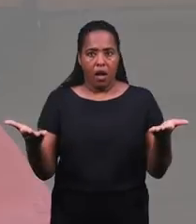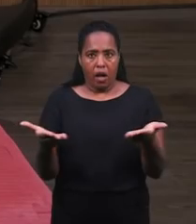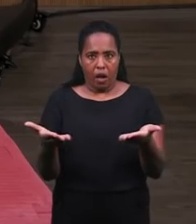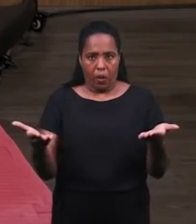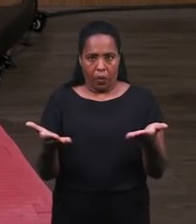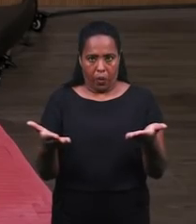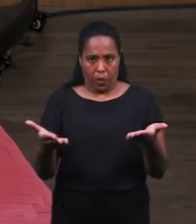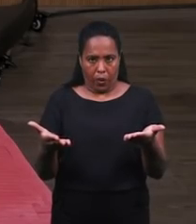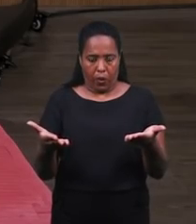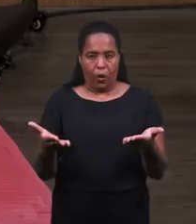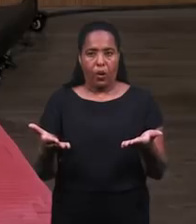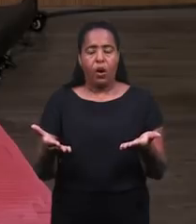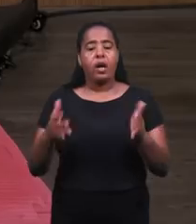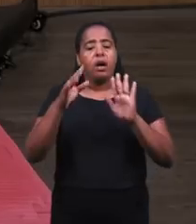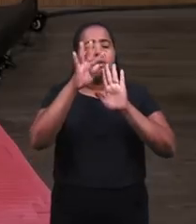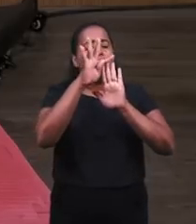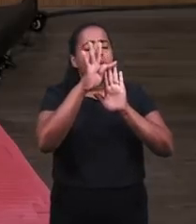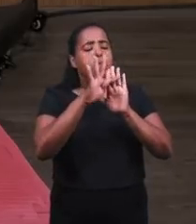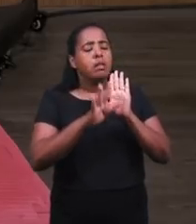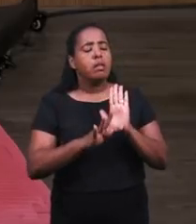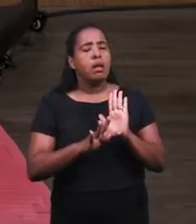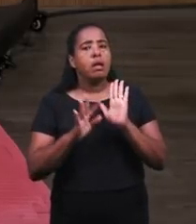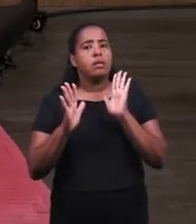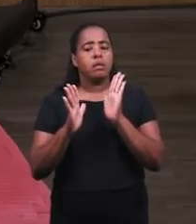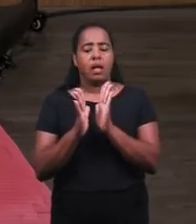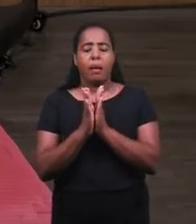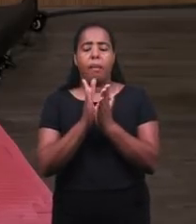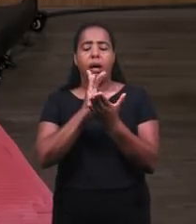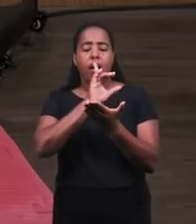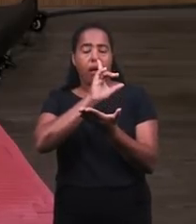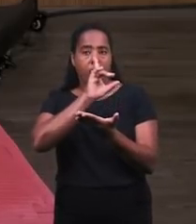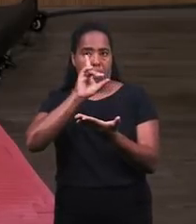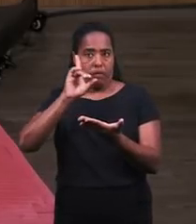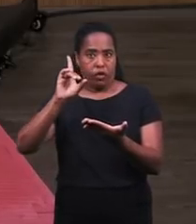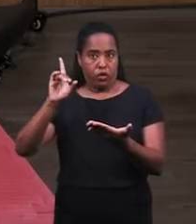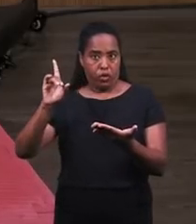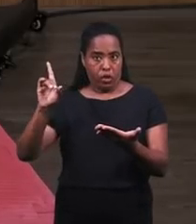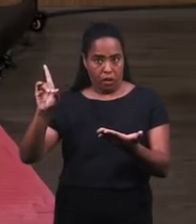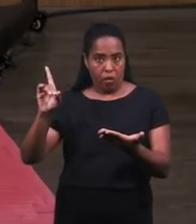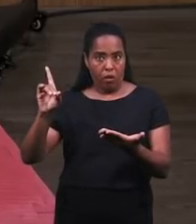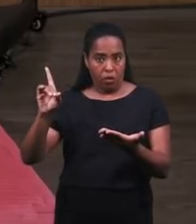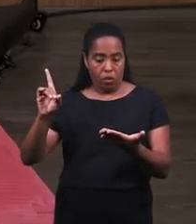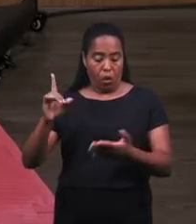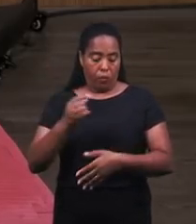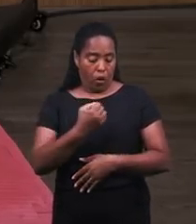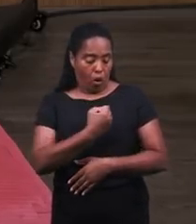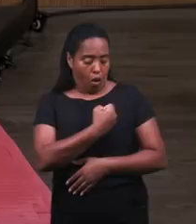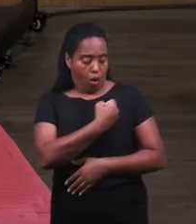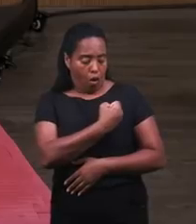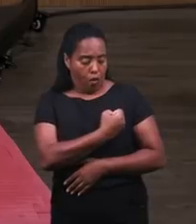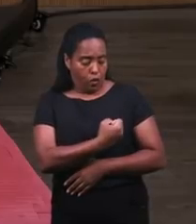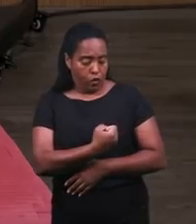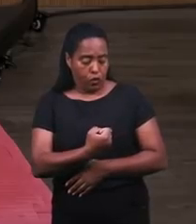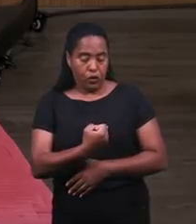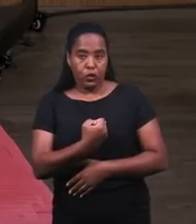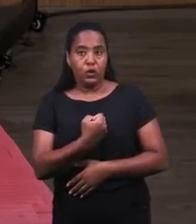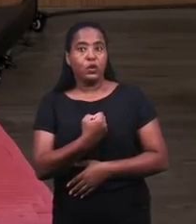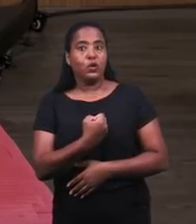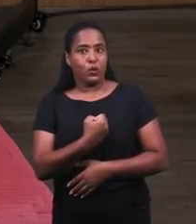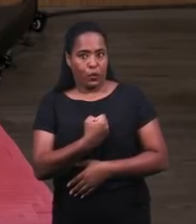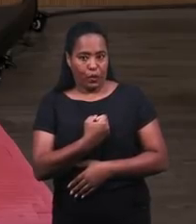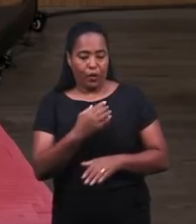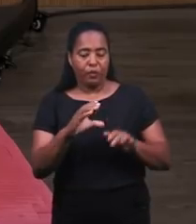Agora, a tia vai ler um texto para vocês, que está aqui, ó, no livro de João,